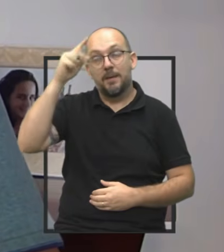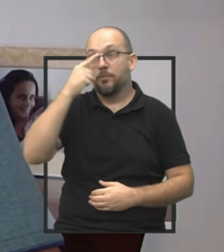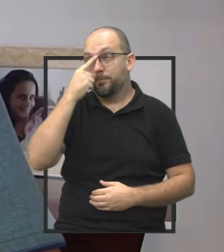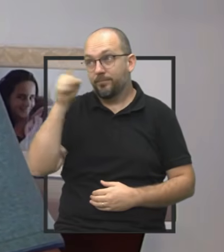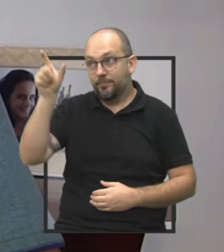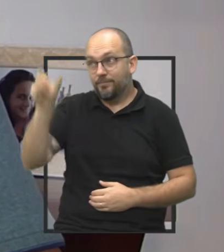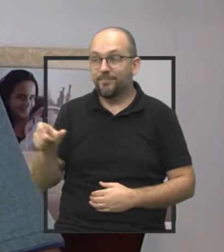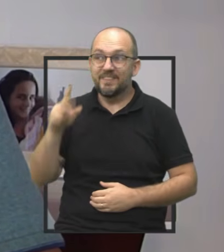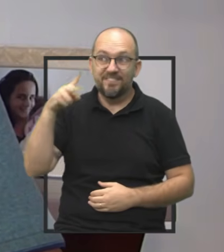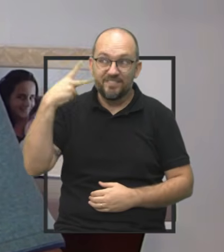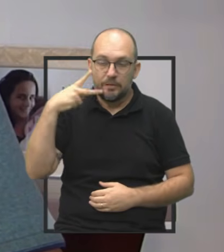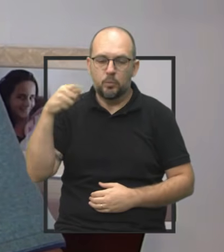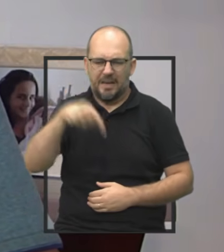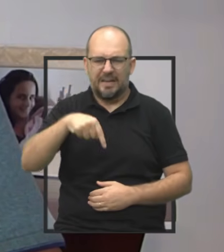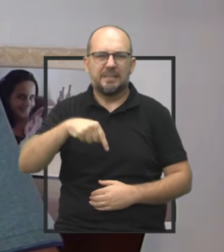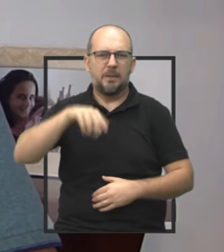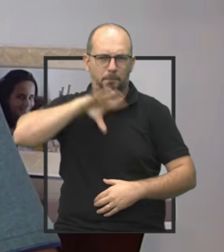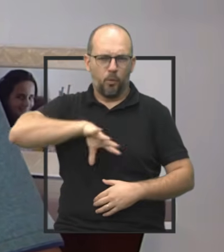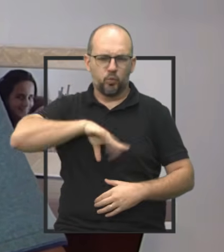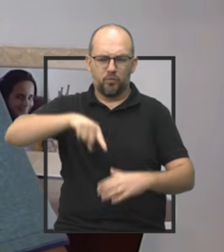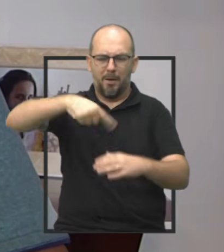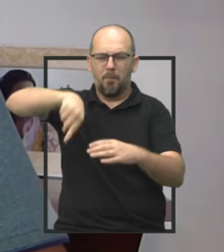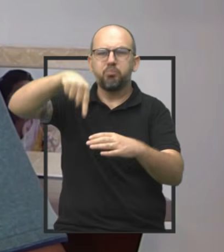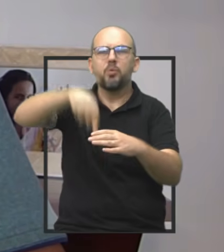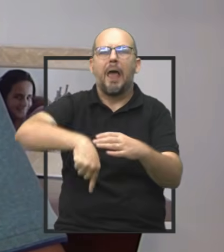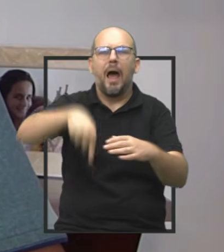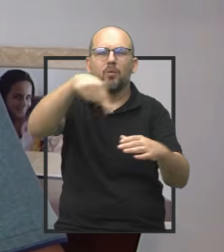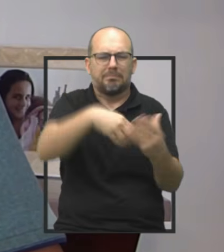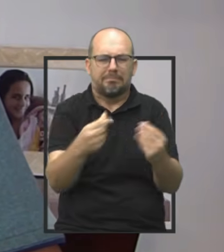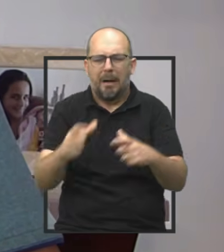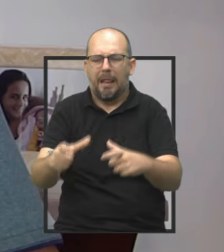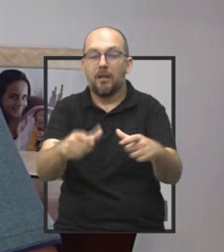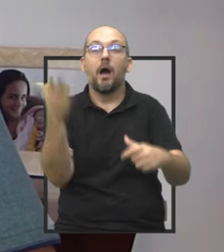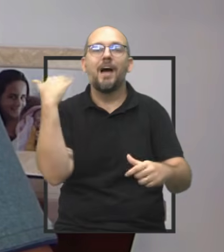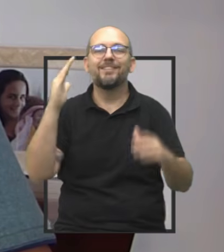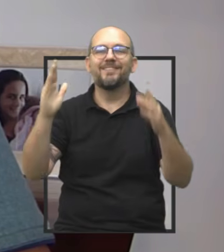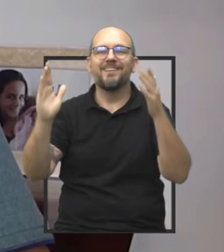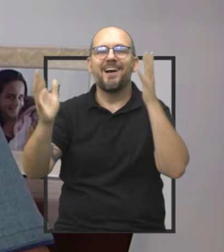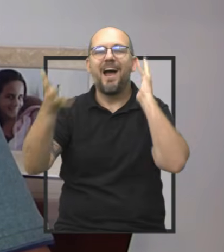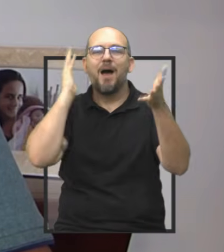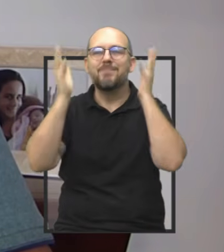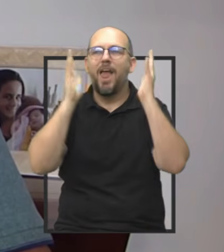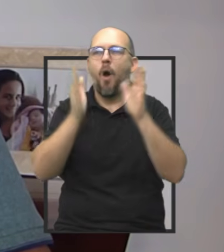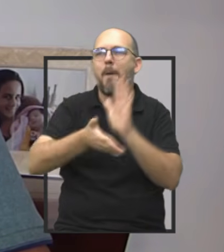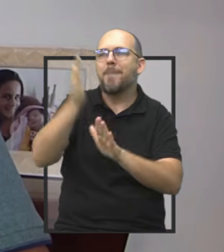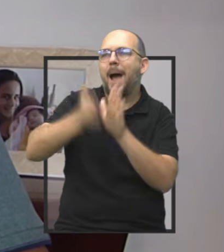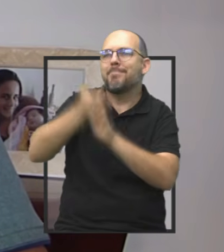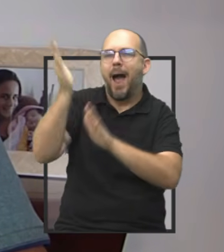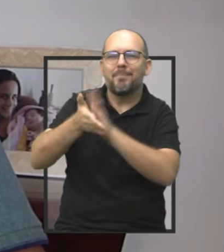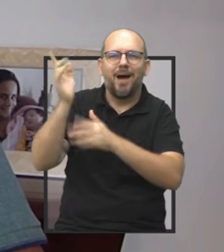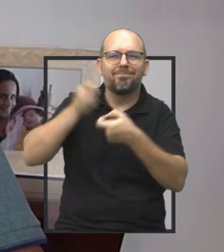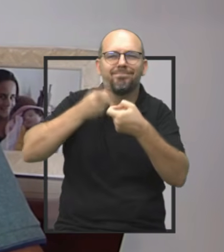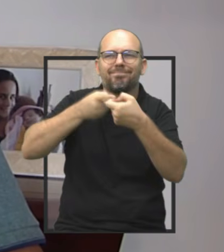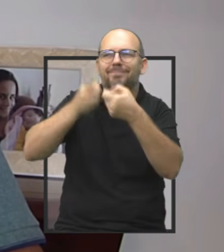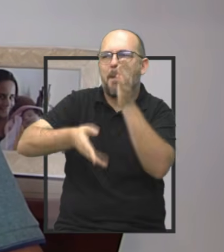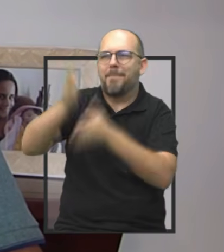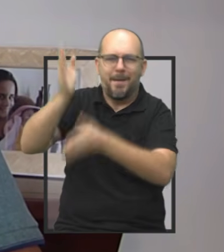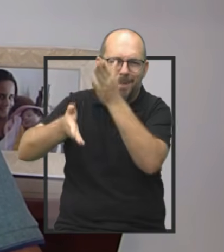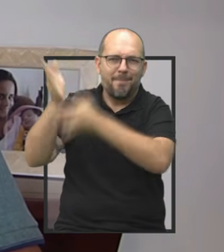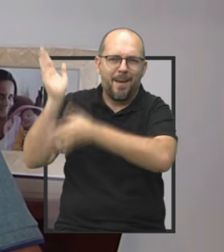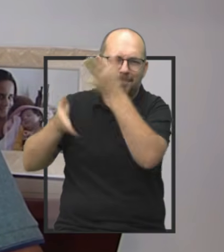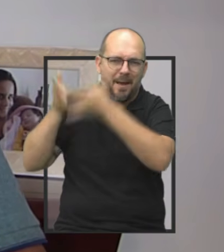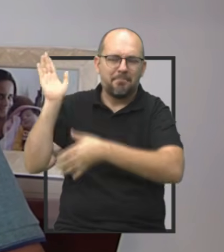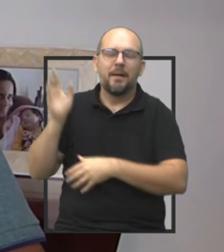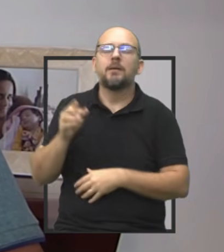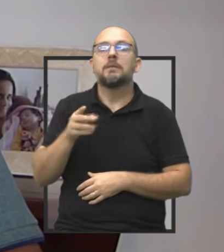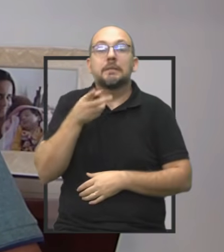o distrito aqui era só buraco. Até tinha uns caminhões que viajavam fora, né? Ia para Porto Velho,